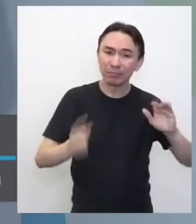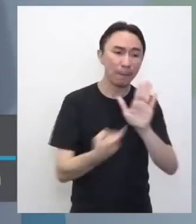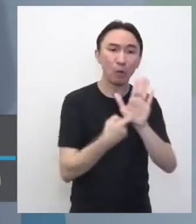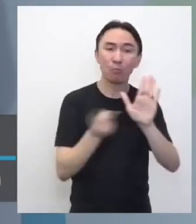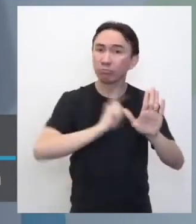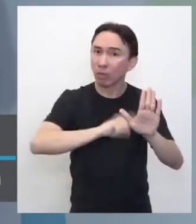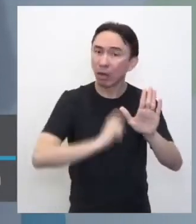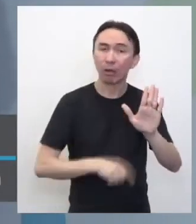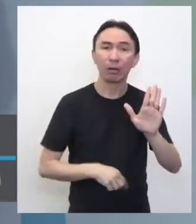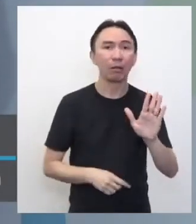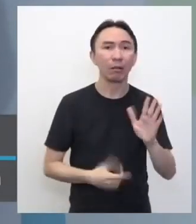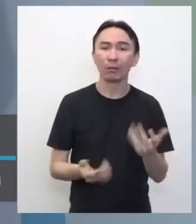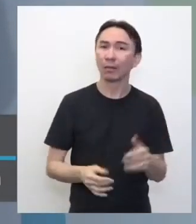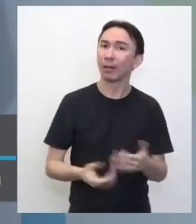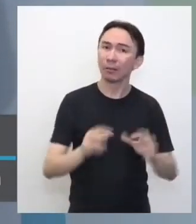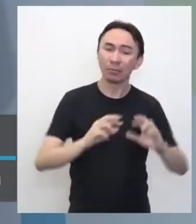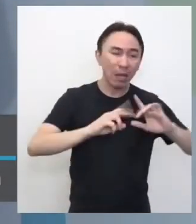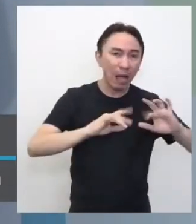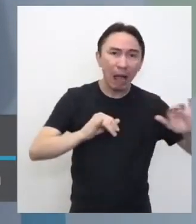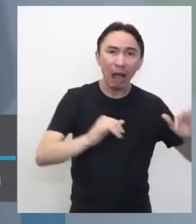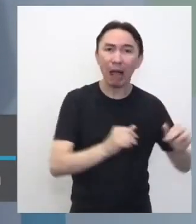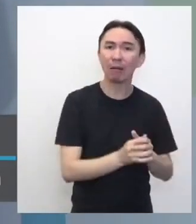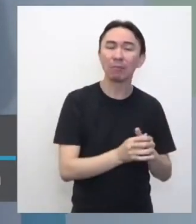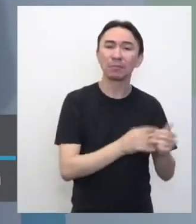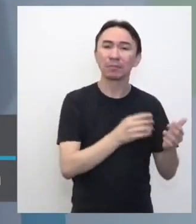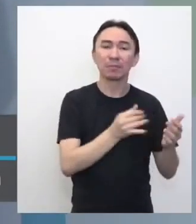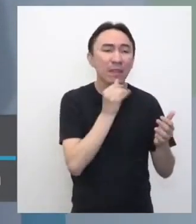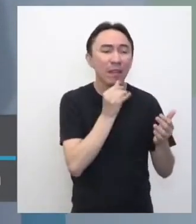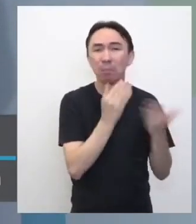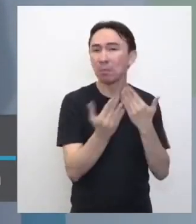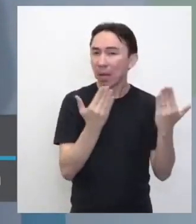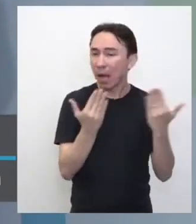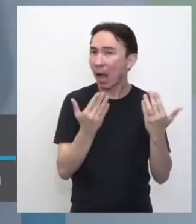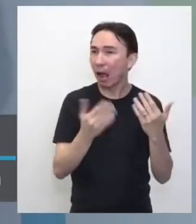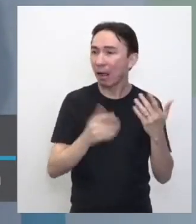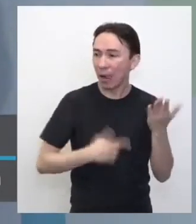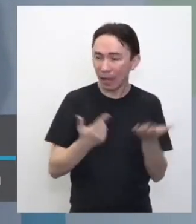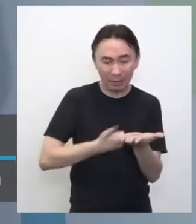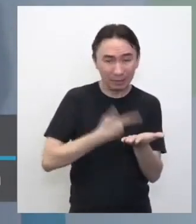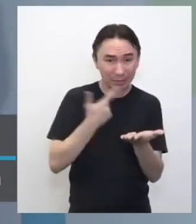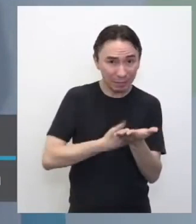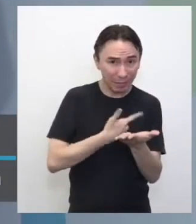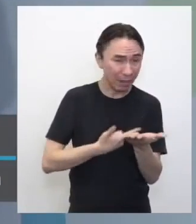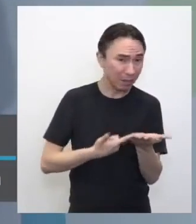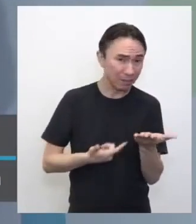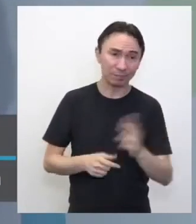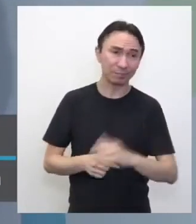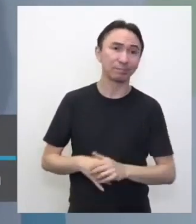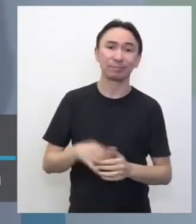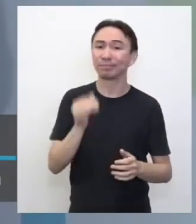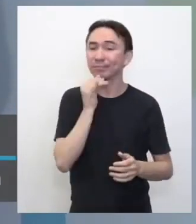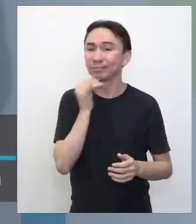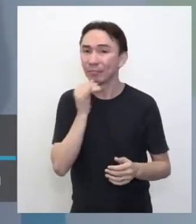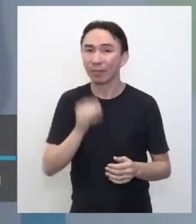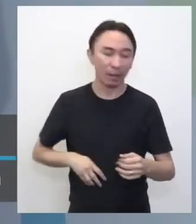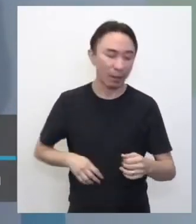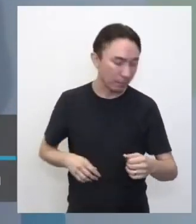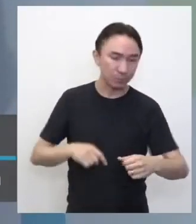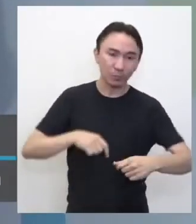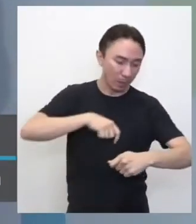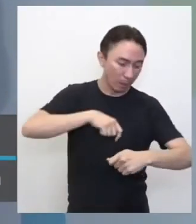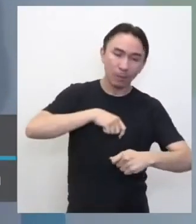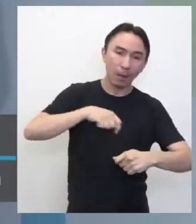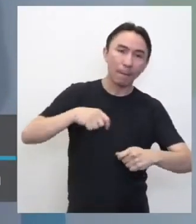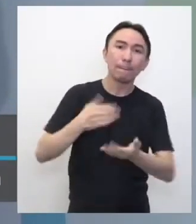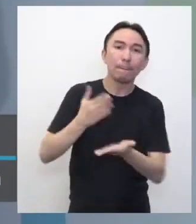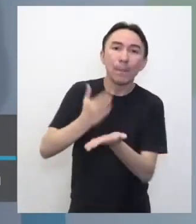claro. Figuras de linguagem, claro. Texto não literário, ele é o texto que é mais físico. Por exemplo, uma receita de bolo. Você não vai ficar